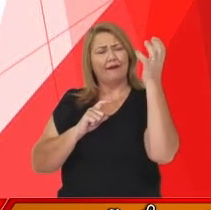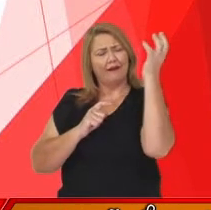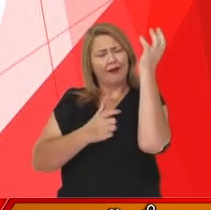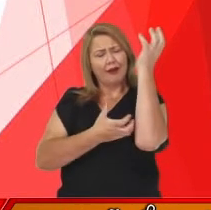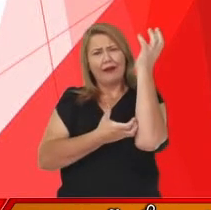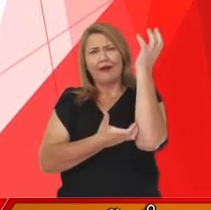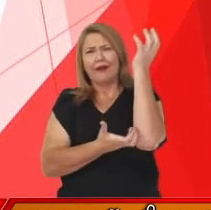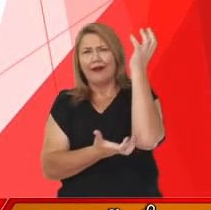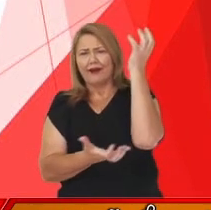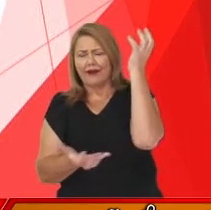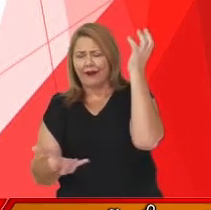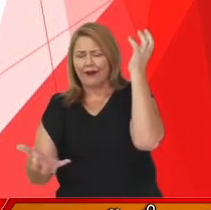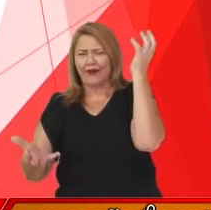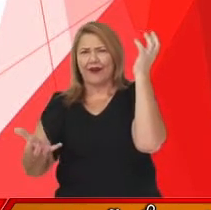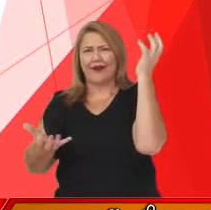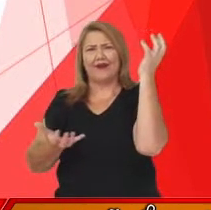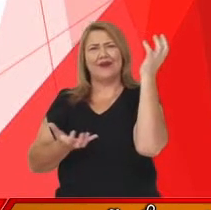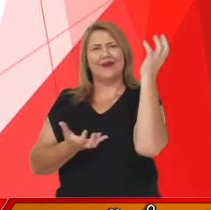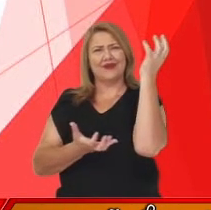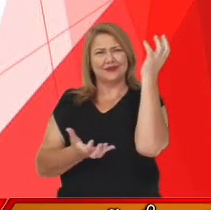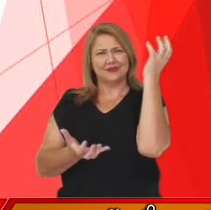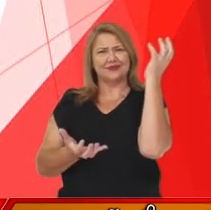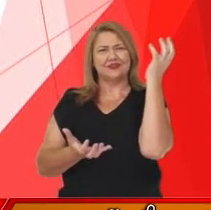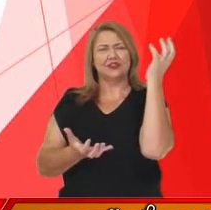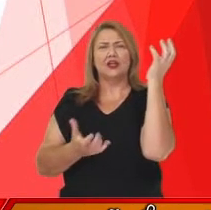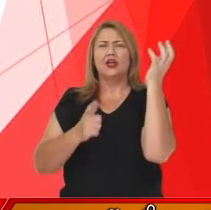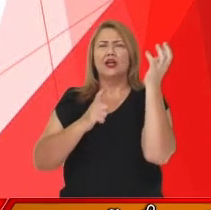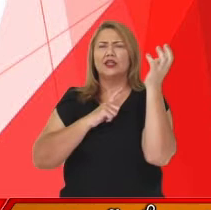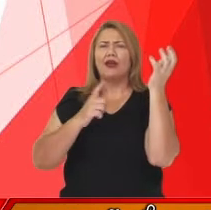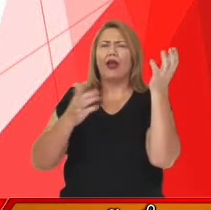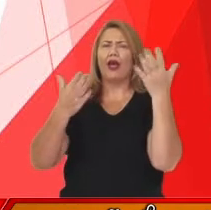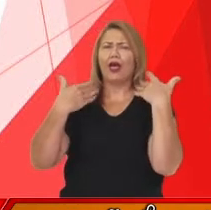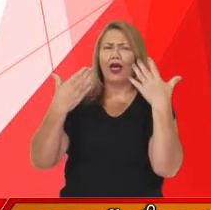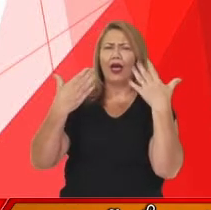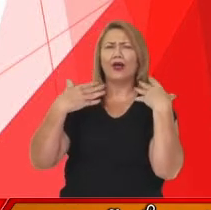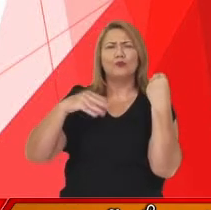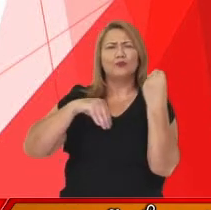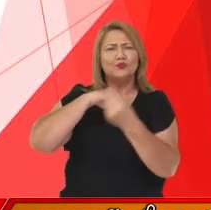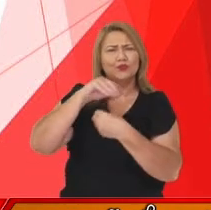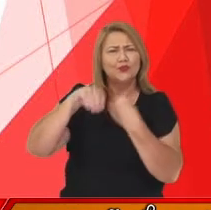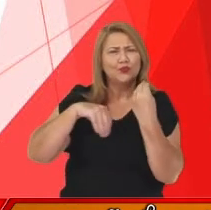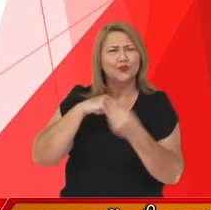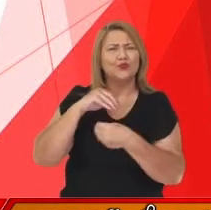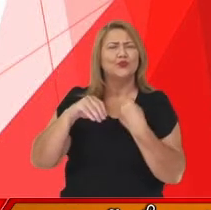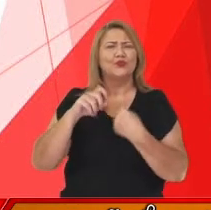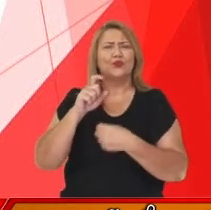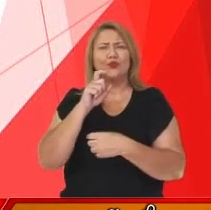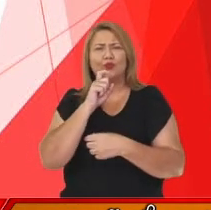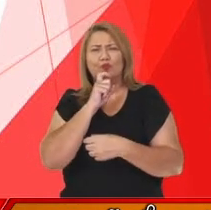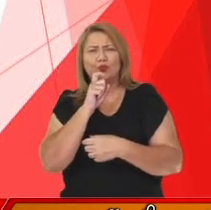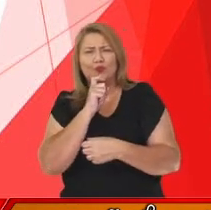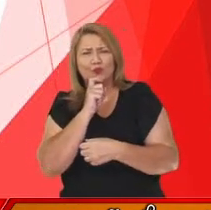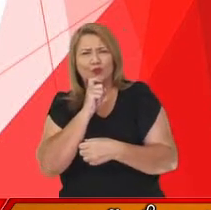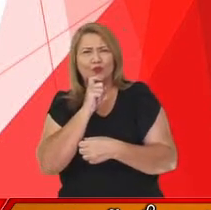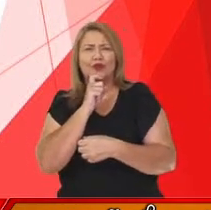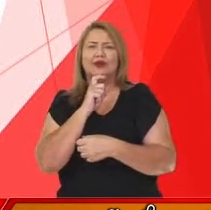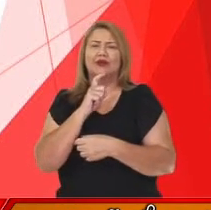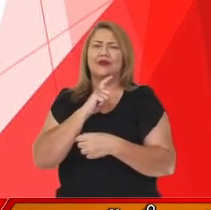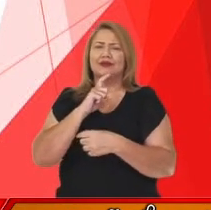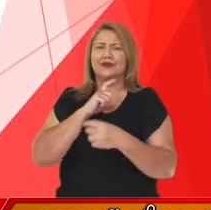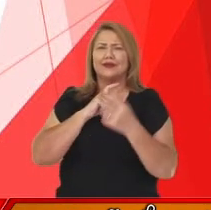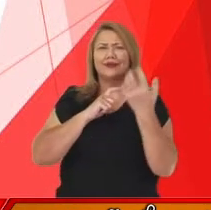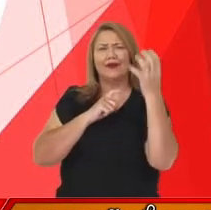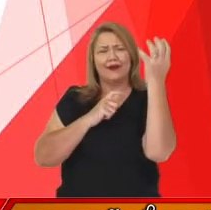em região de clima semiárido e e também regiões de clima temperado em algumas regiões essa formação e